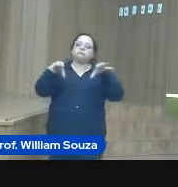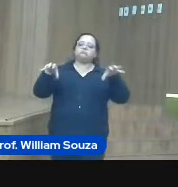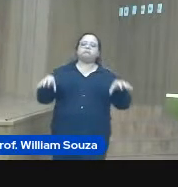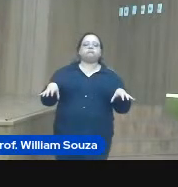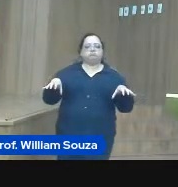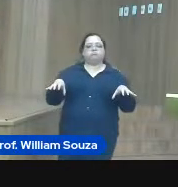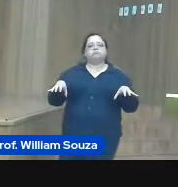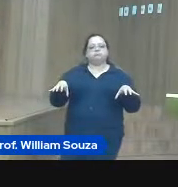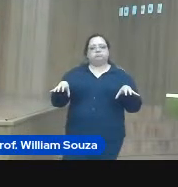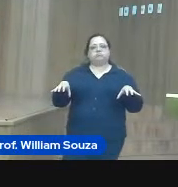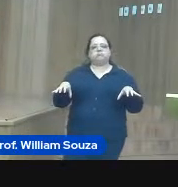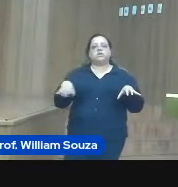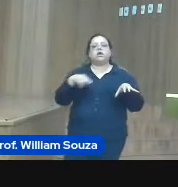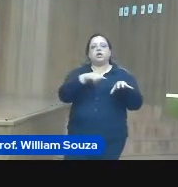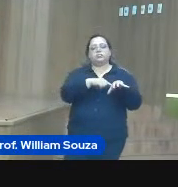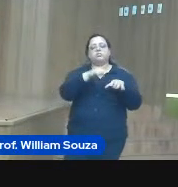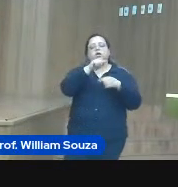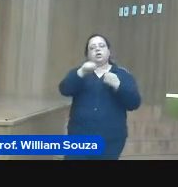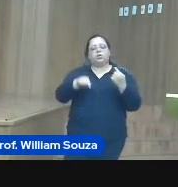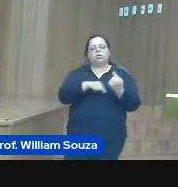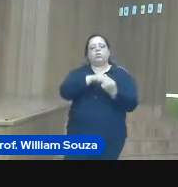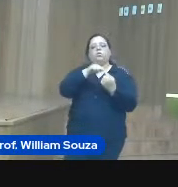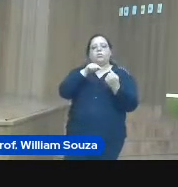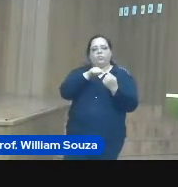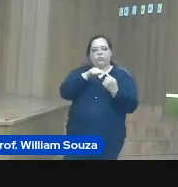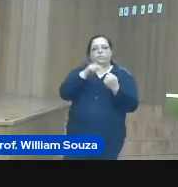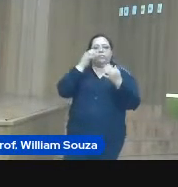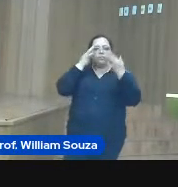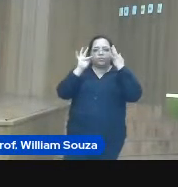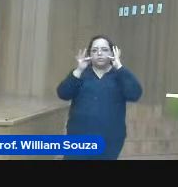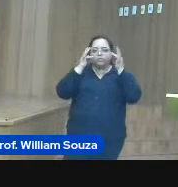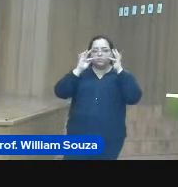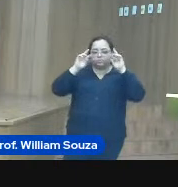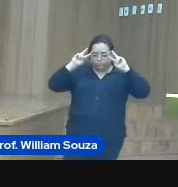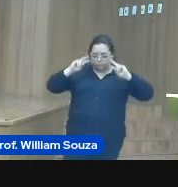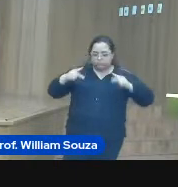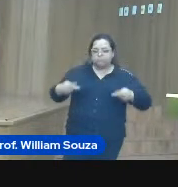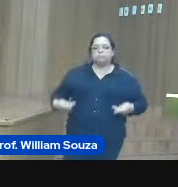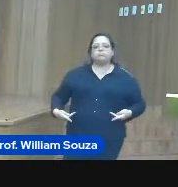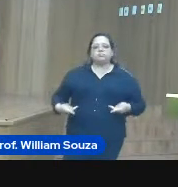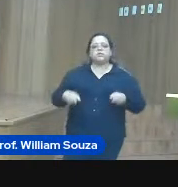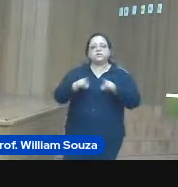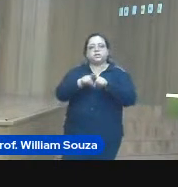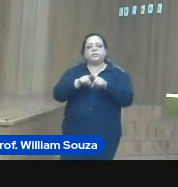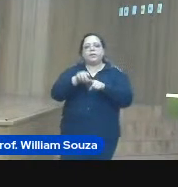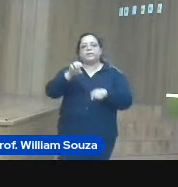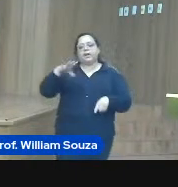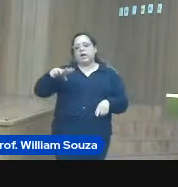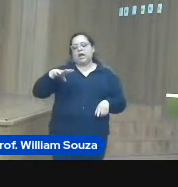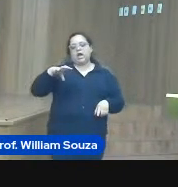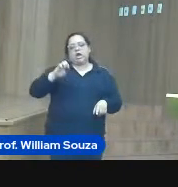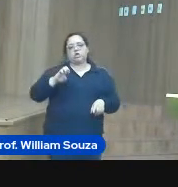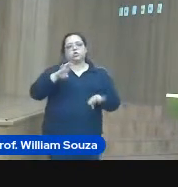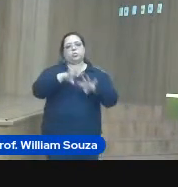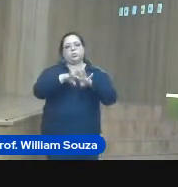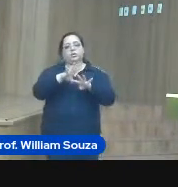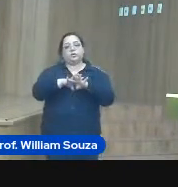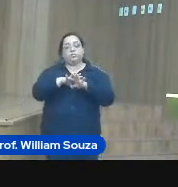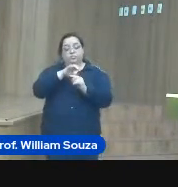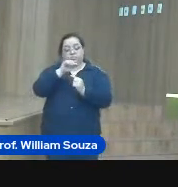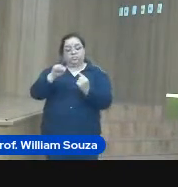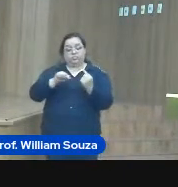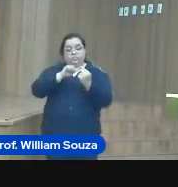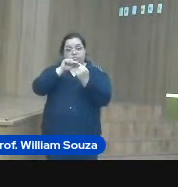a objetividade, isso aí para a filosofia humanista, tá? E para a etnomatemática também. A objetividade do